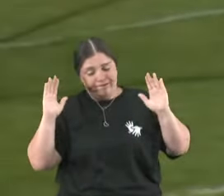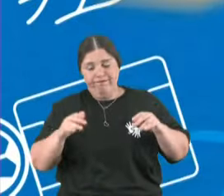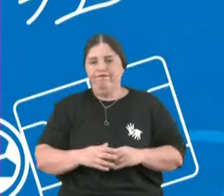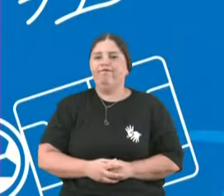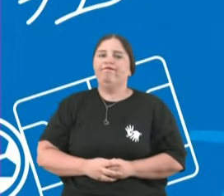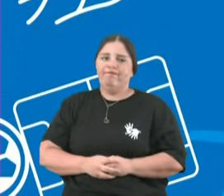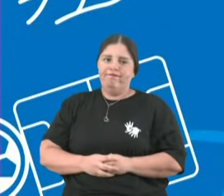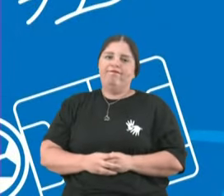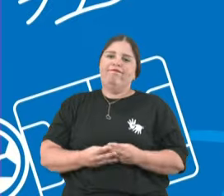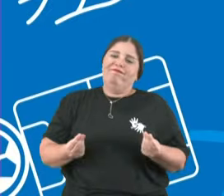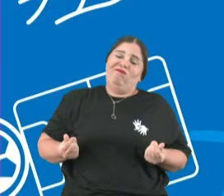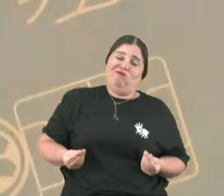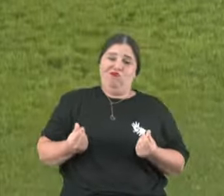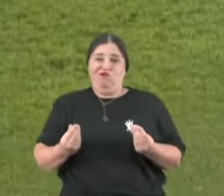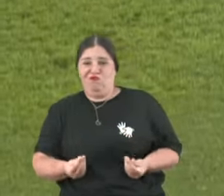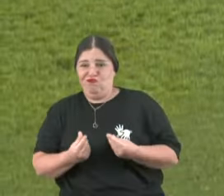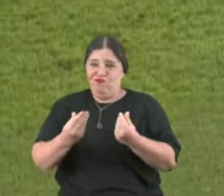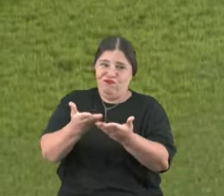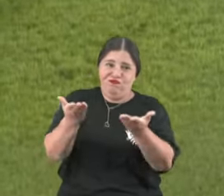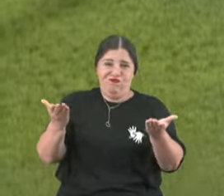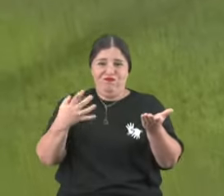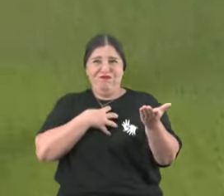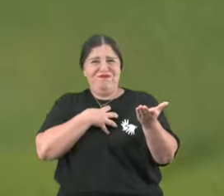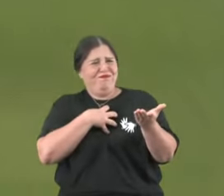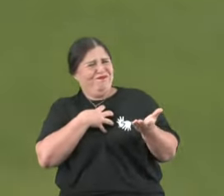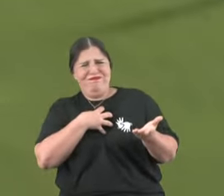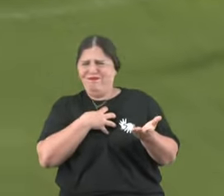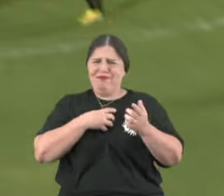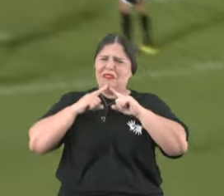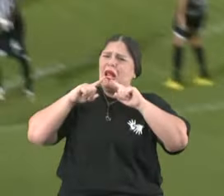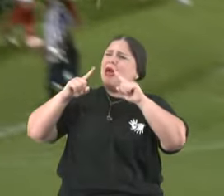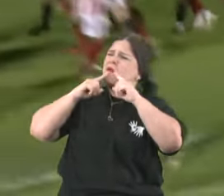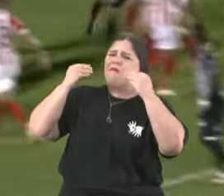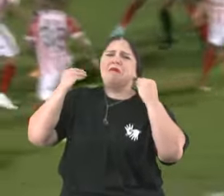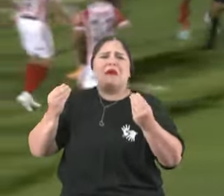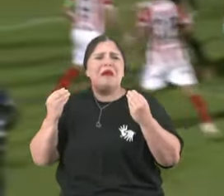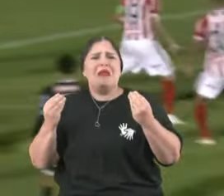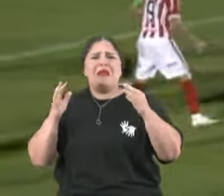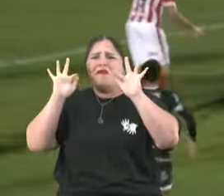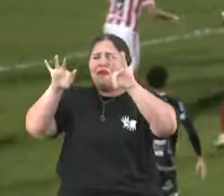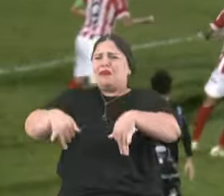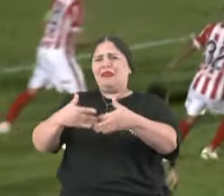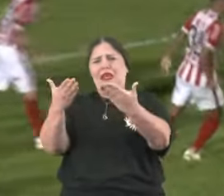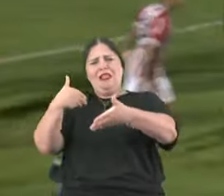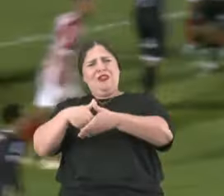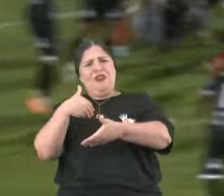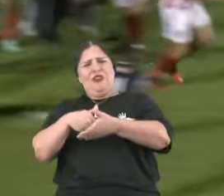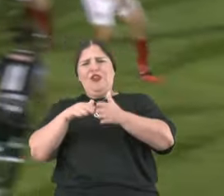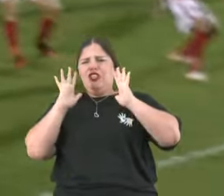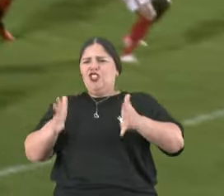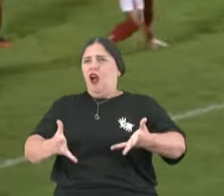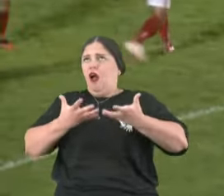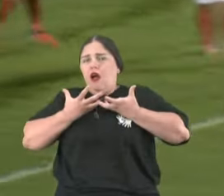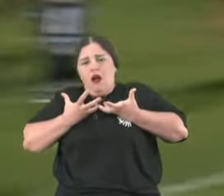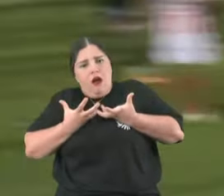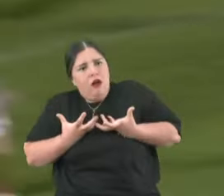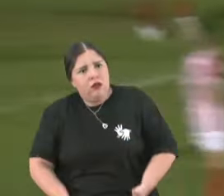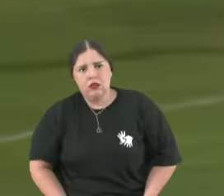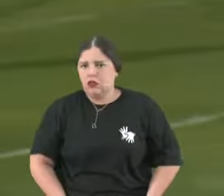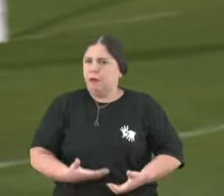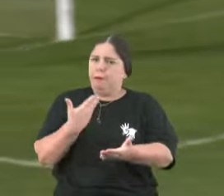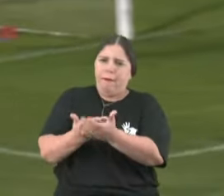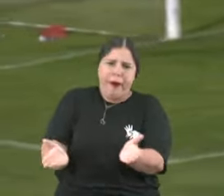certa cognição, Alberto Oliveira, porque o cara foi reclamar. Já está no finalzinho do jogo, já está cansado, está perdendo o jogo. É